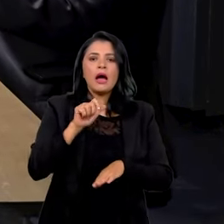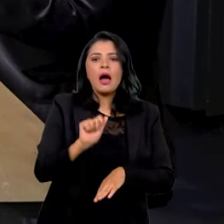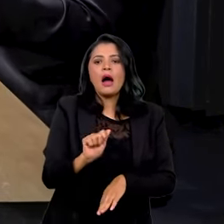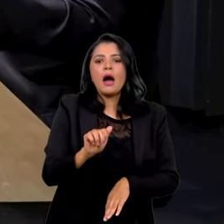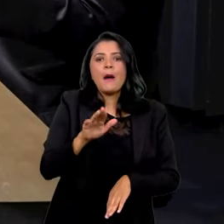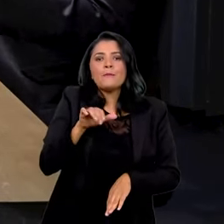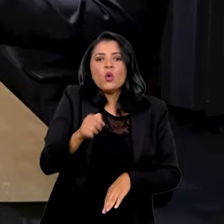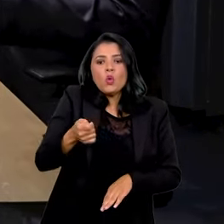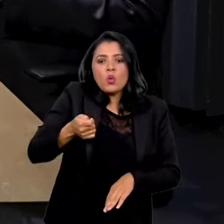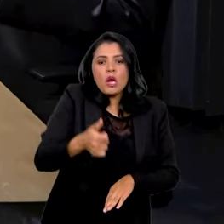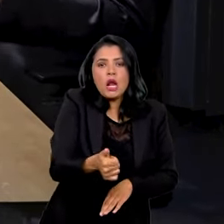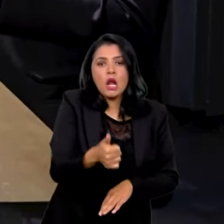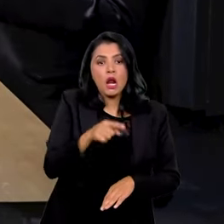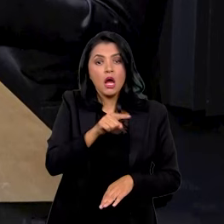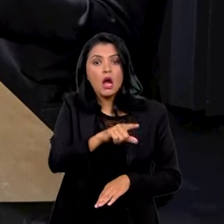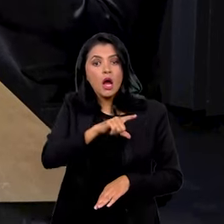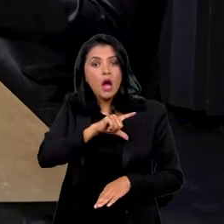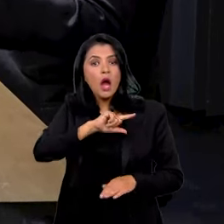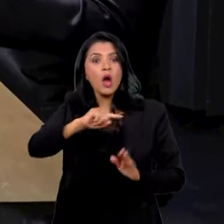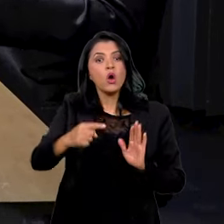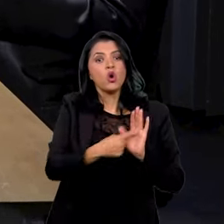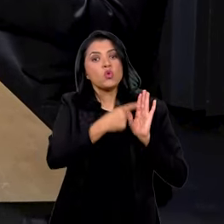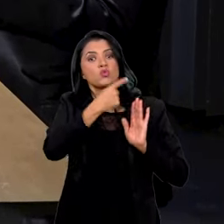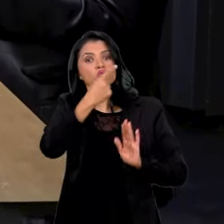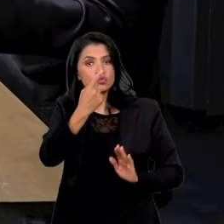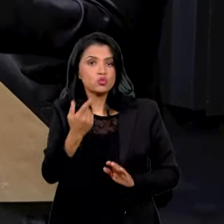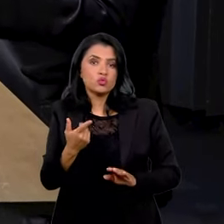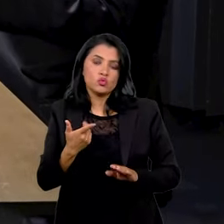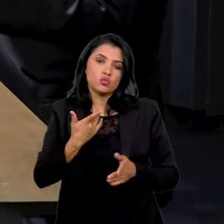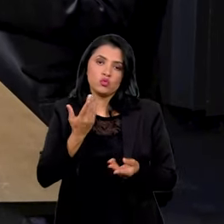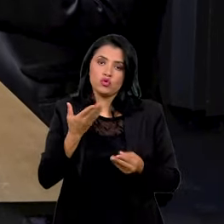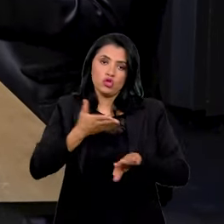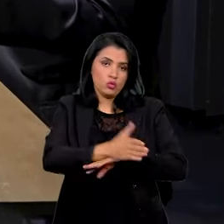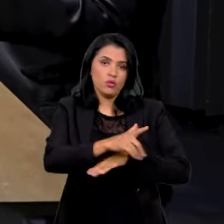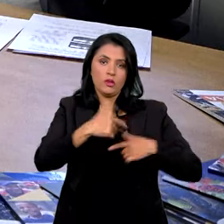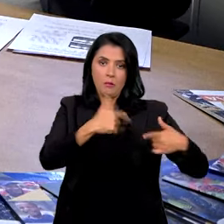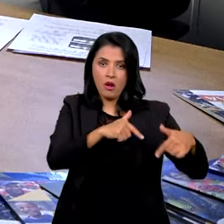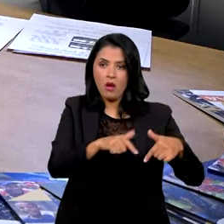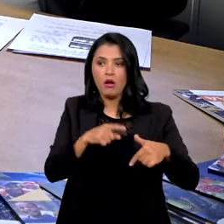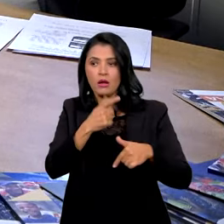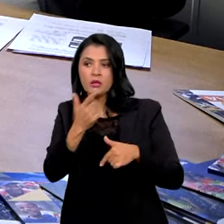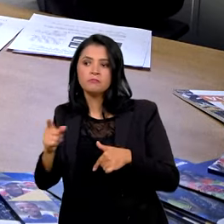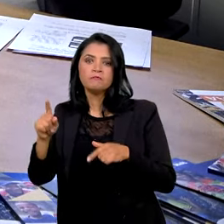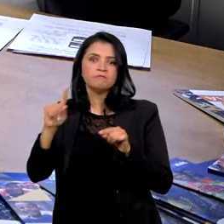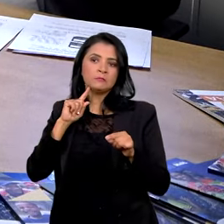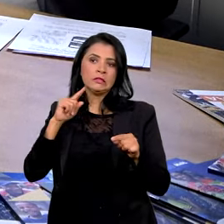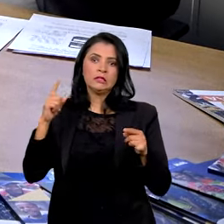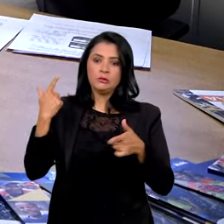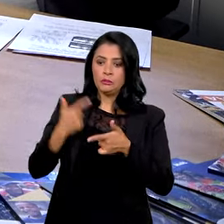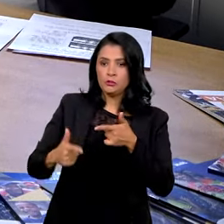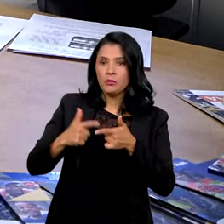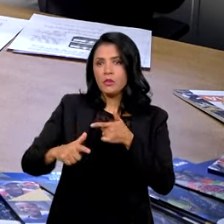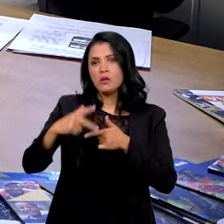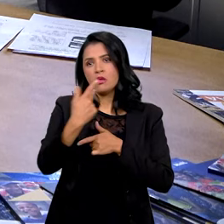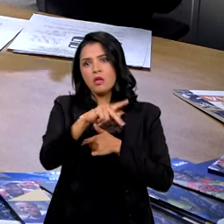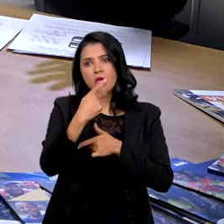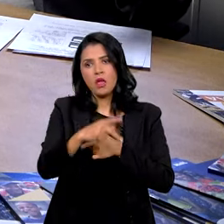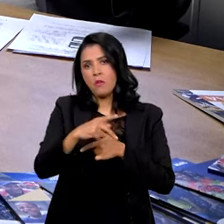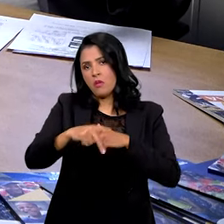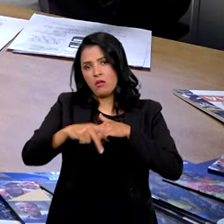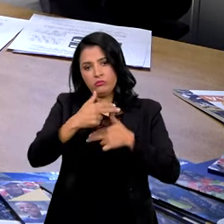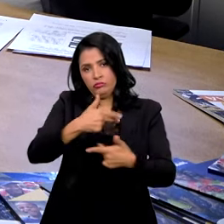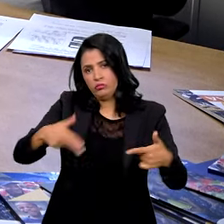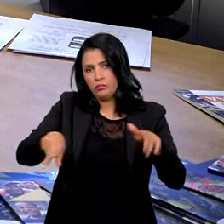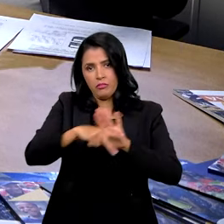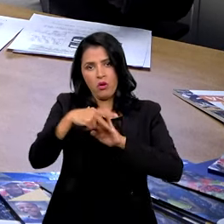o o ponto dele né então ele também não ter nenhum tipo de repercussão nesse profissional com relação à suas a seus suas questões